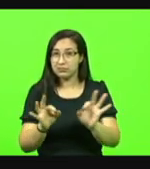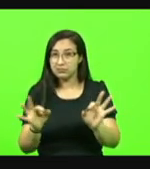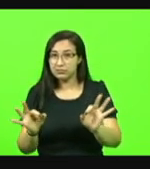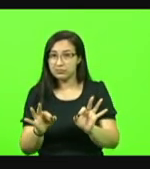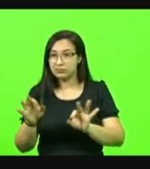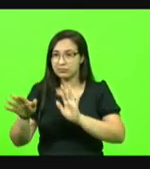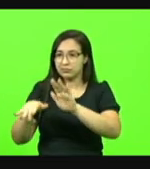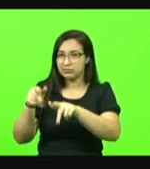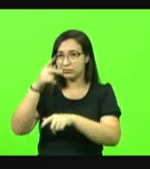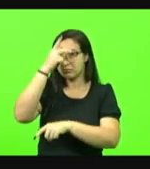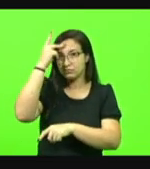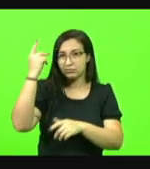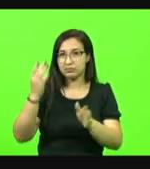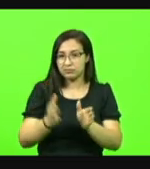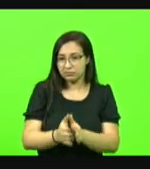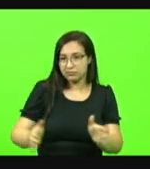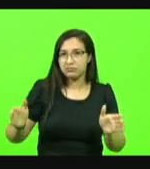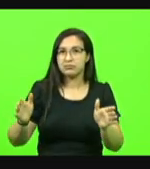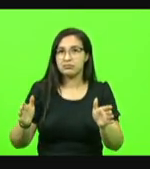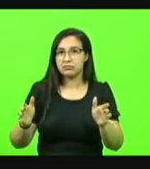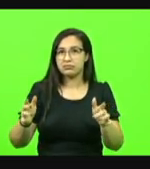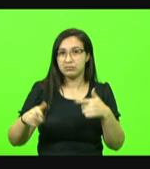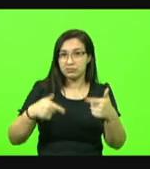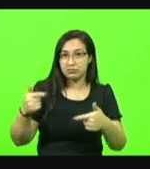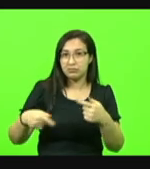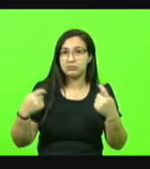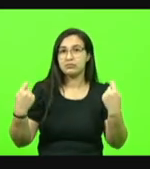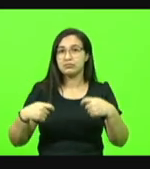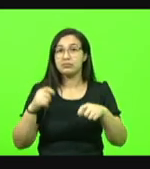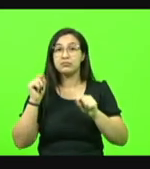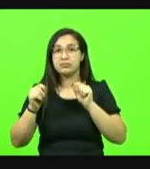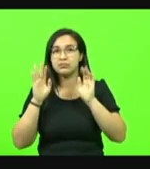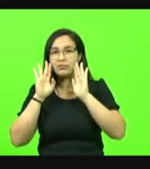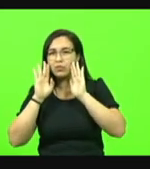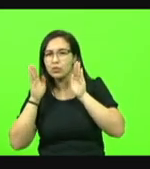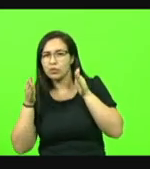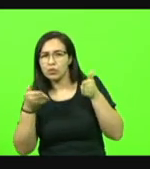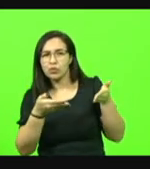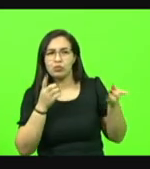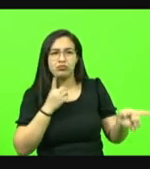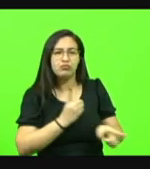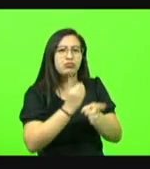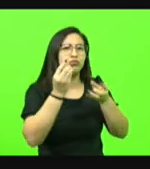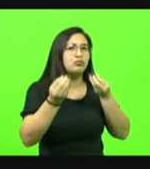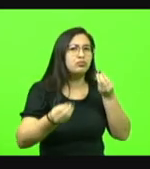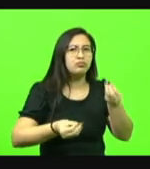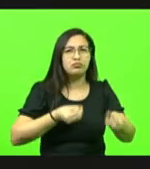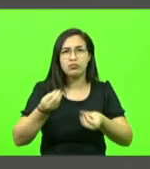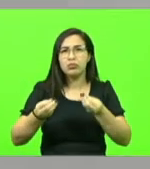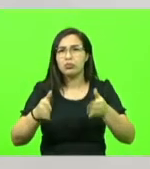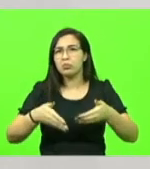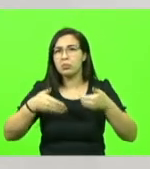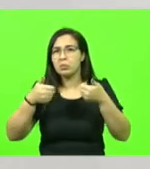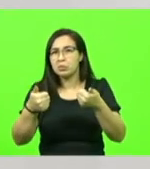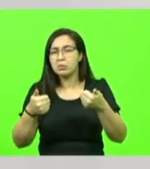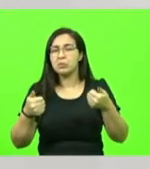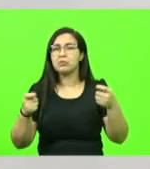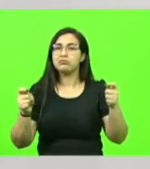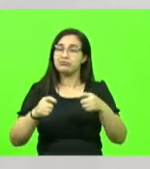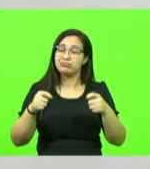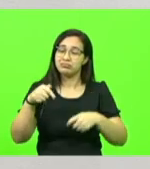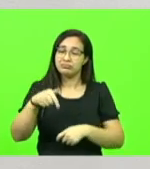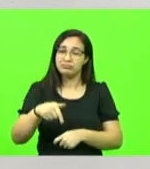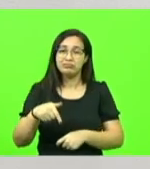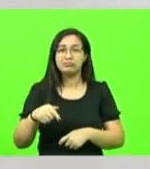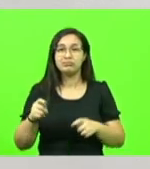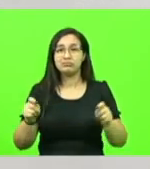na nossa economia, temos então que direcionar e encontrar soluções para fazer melhor o que já fazemos,